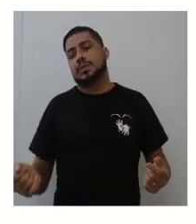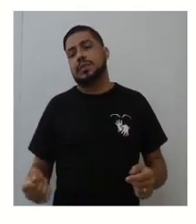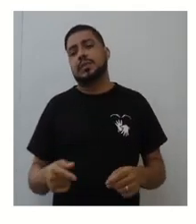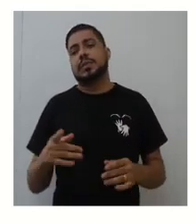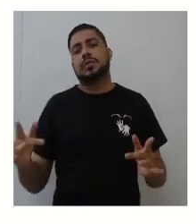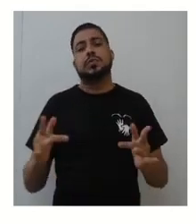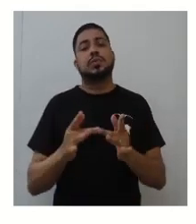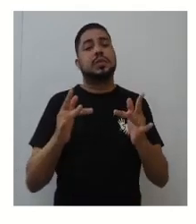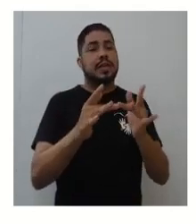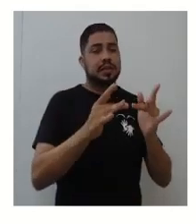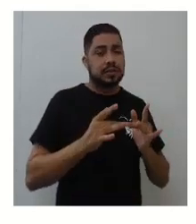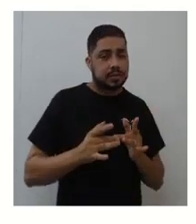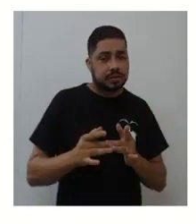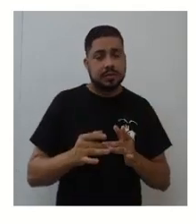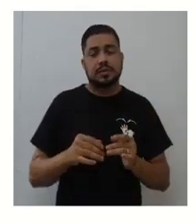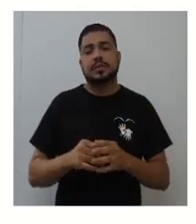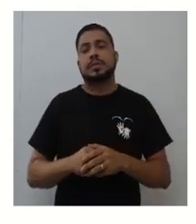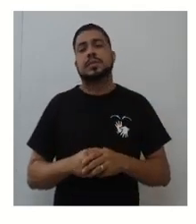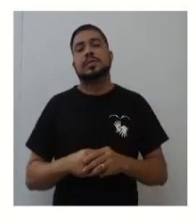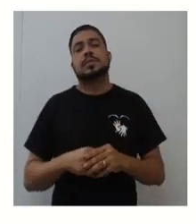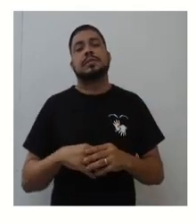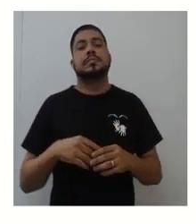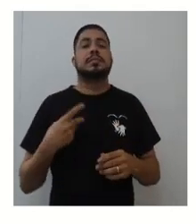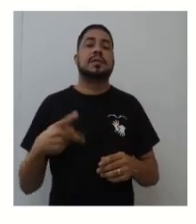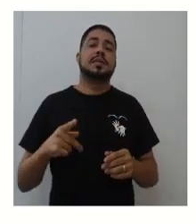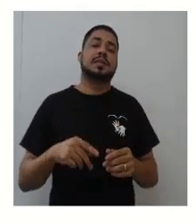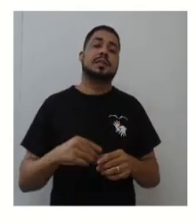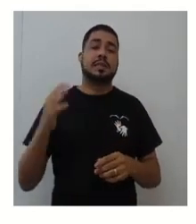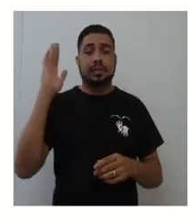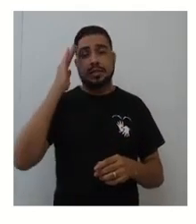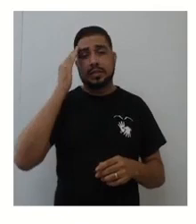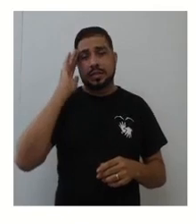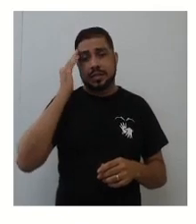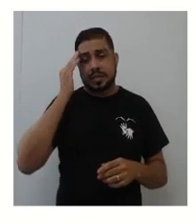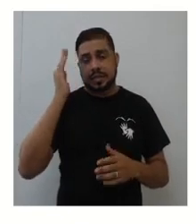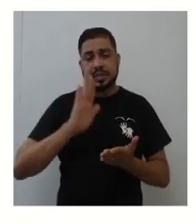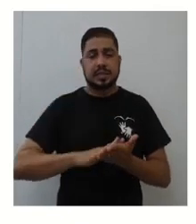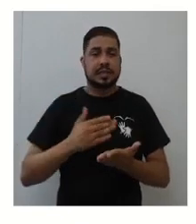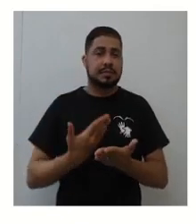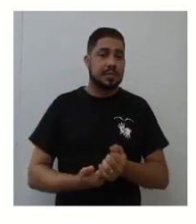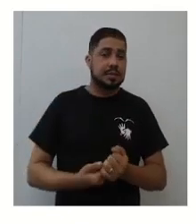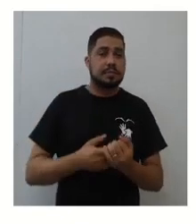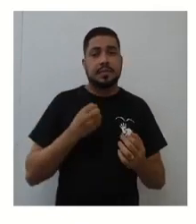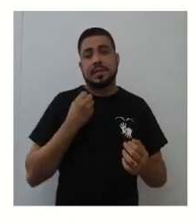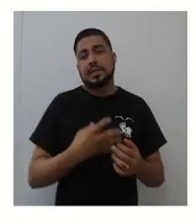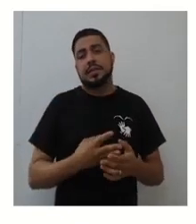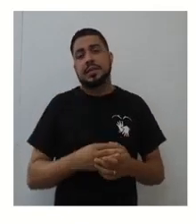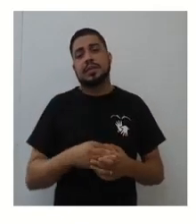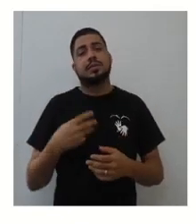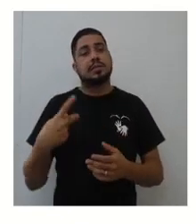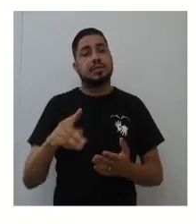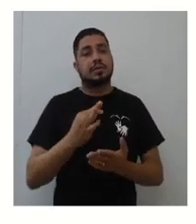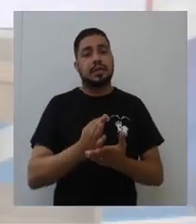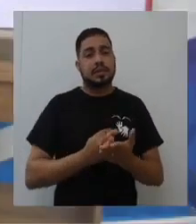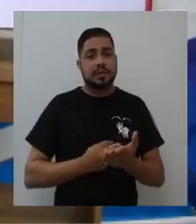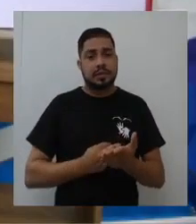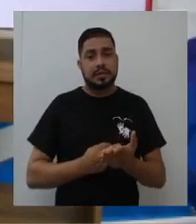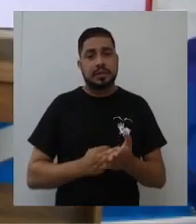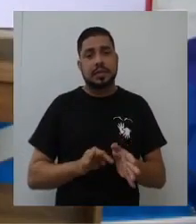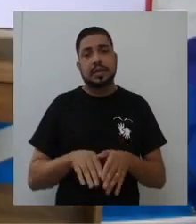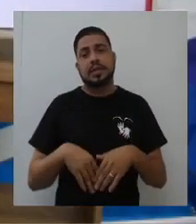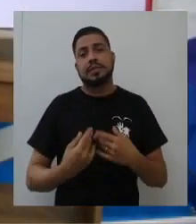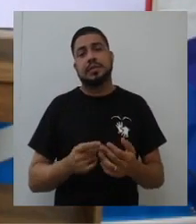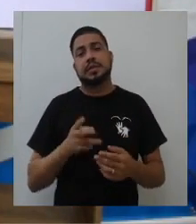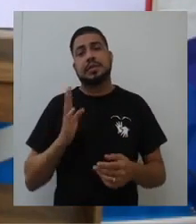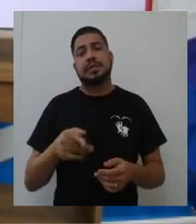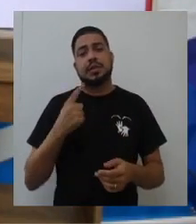dessas conexões do explícito e do implícito para compreender e interpretar bem o seu texto. Mas aí